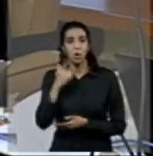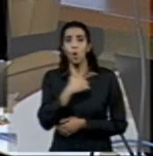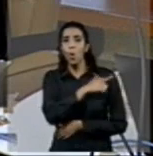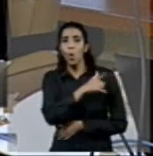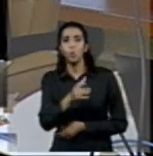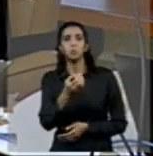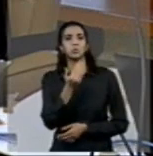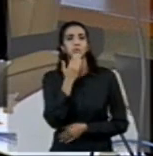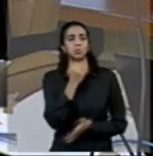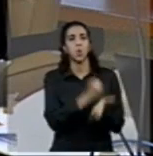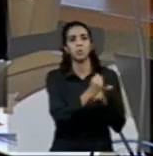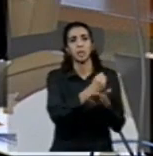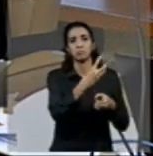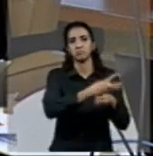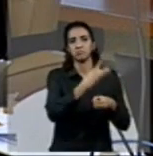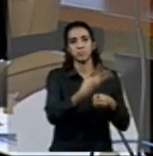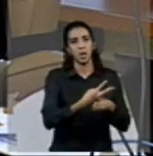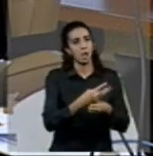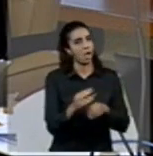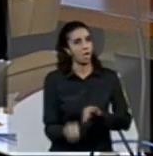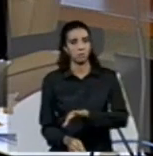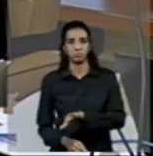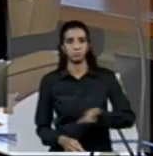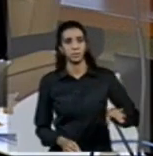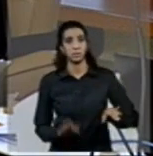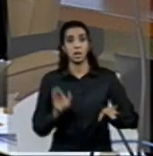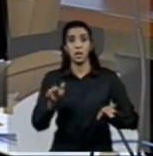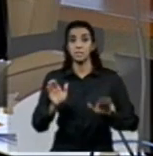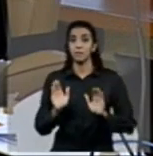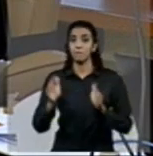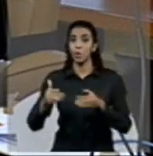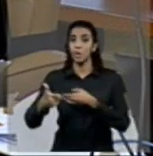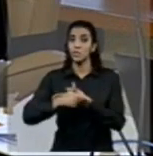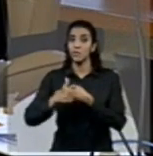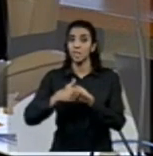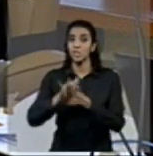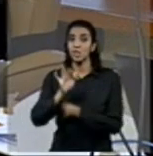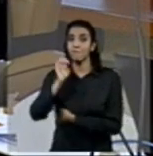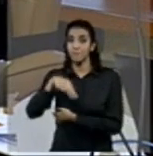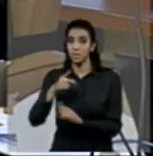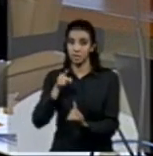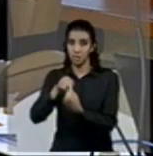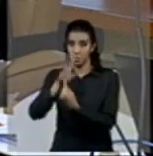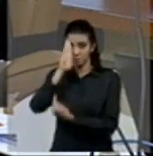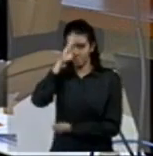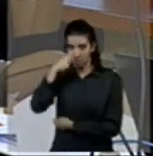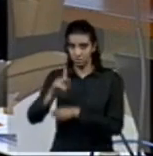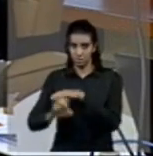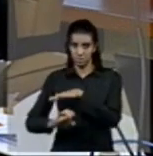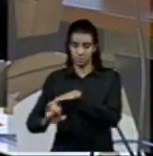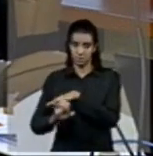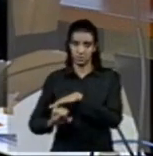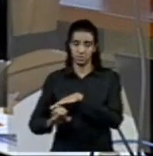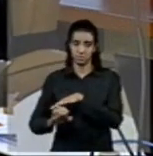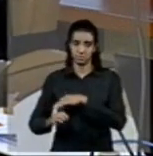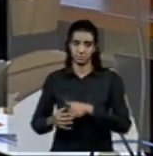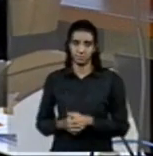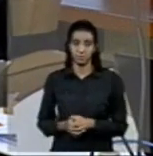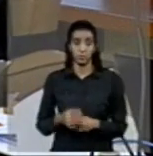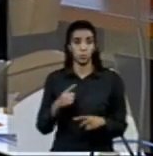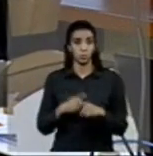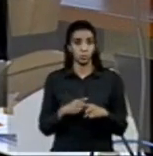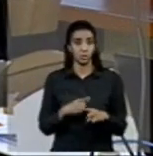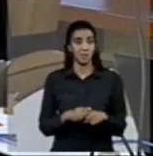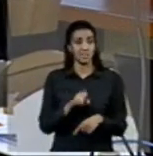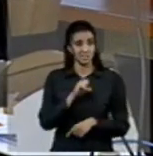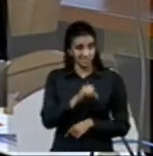contratações de mão de obra terceirizada na atividade fim das empresas, especialmente em se considerando que a alteração